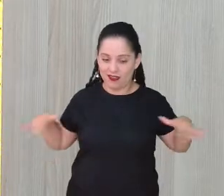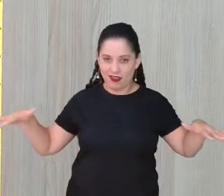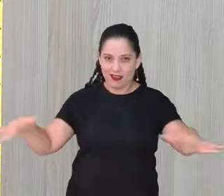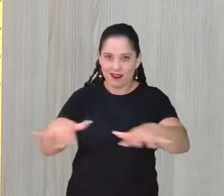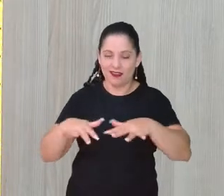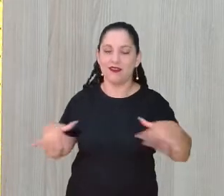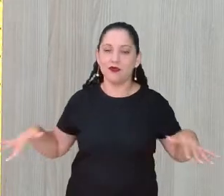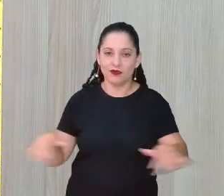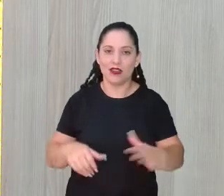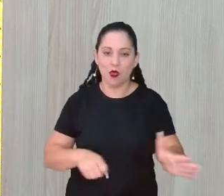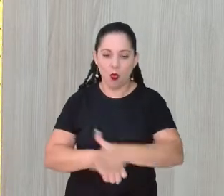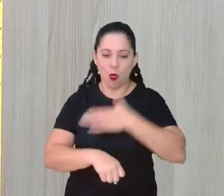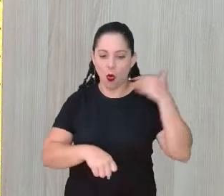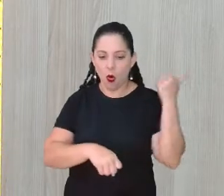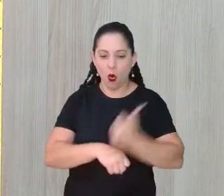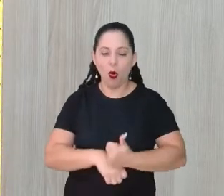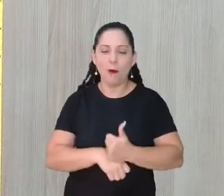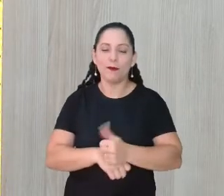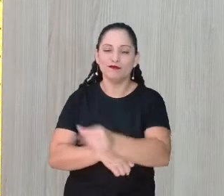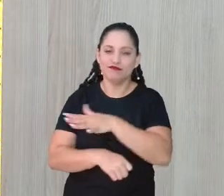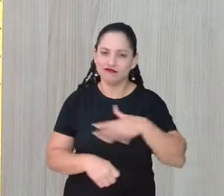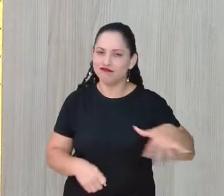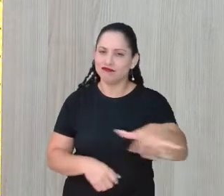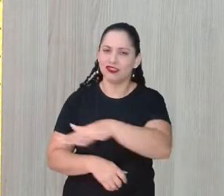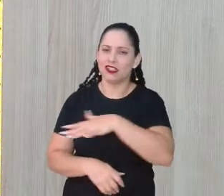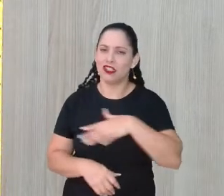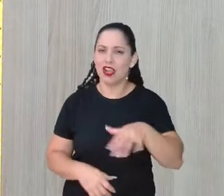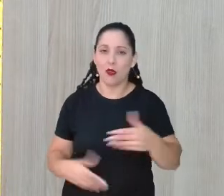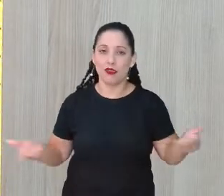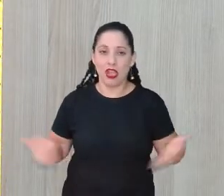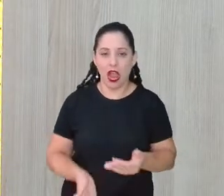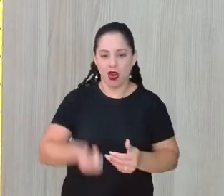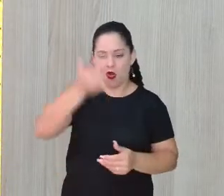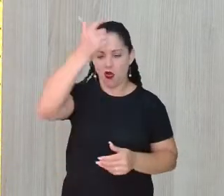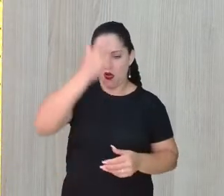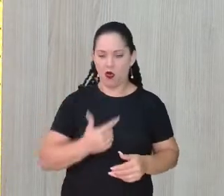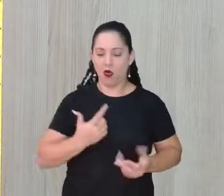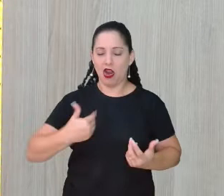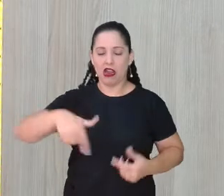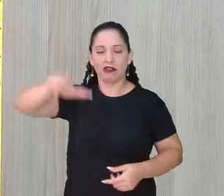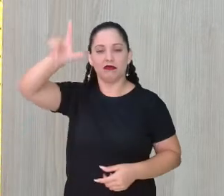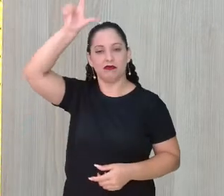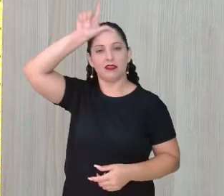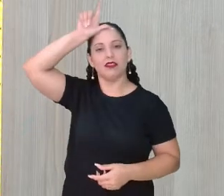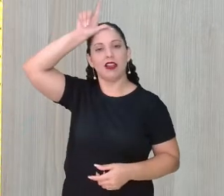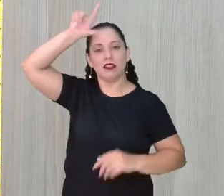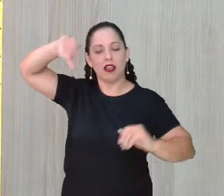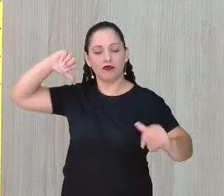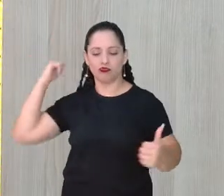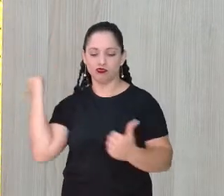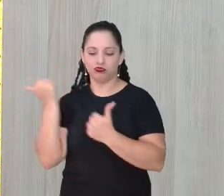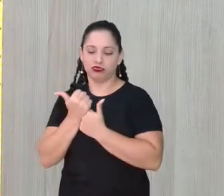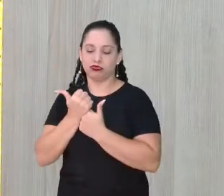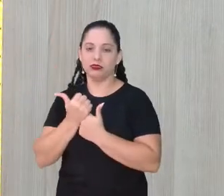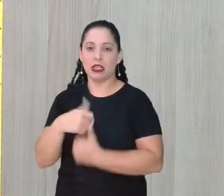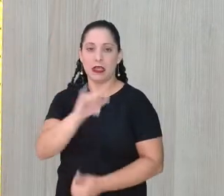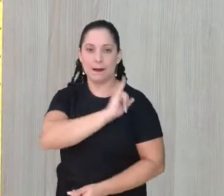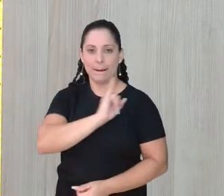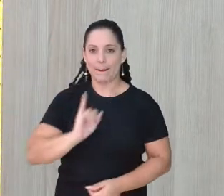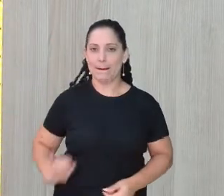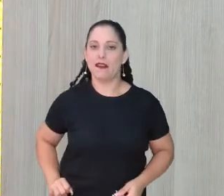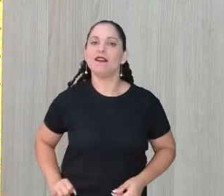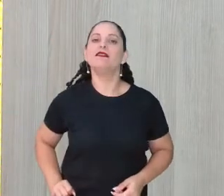E deu um golpe, foi em todo mundo e se coloca ali como... Mais na frente a gente vai ver, né? Ele assume a condição de imperador,